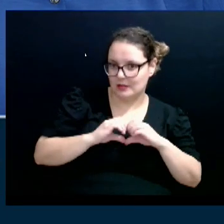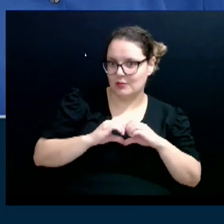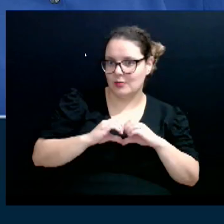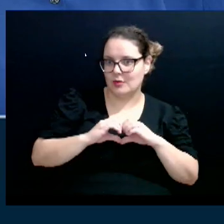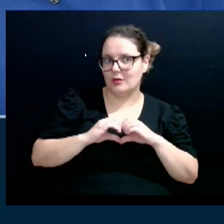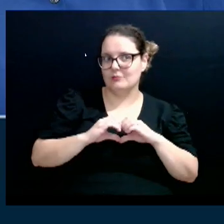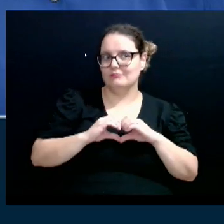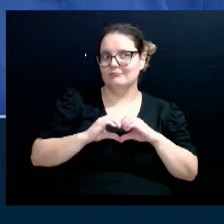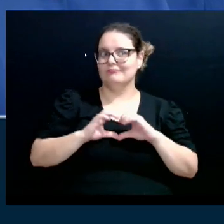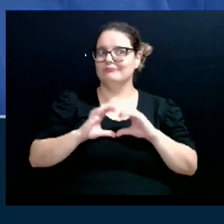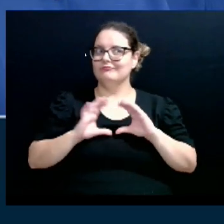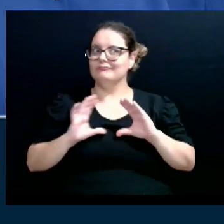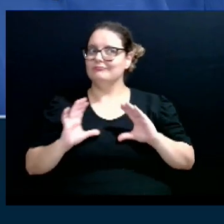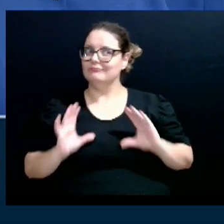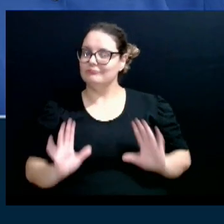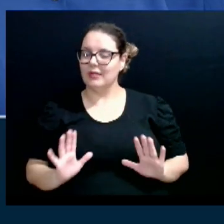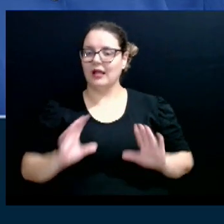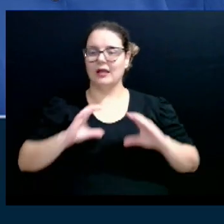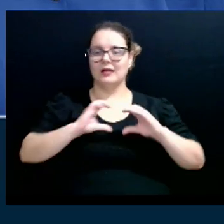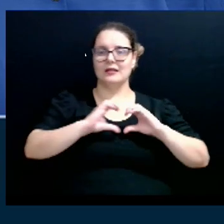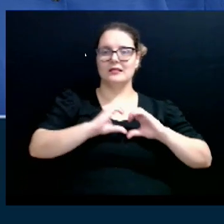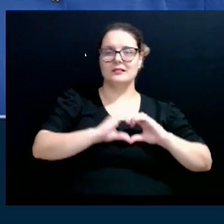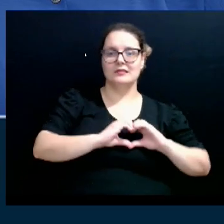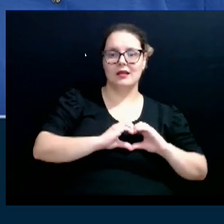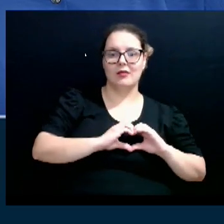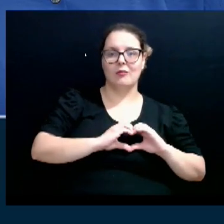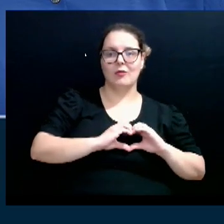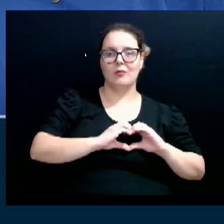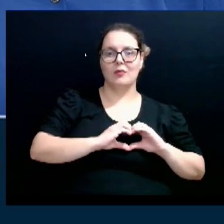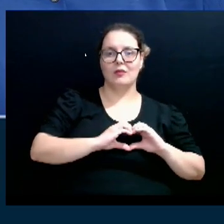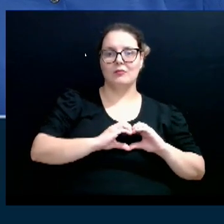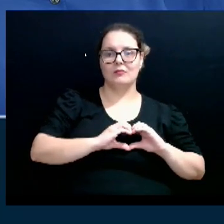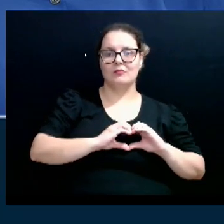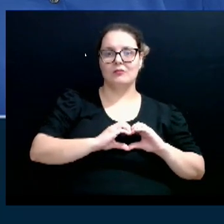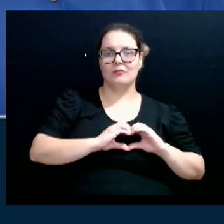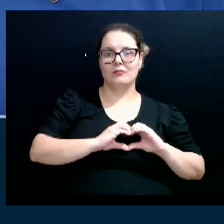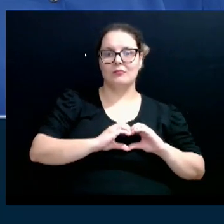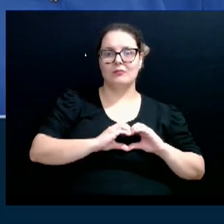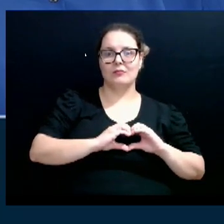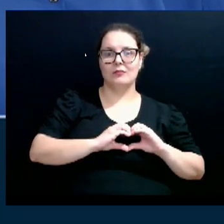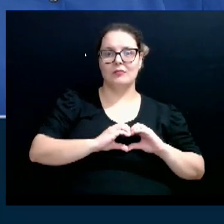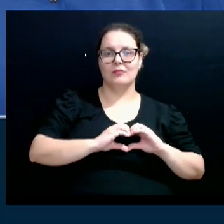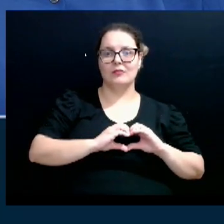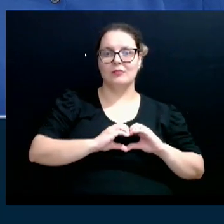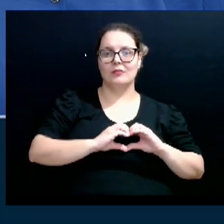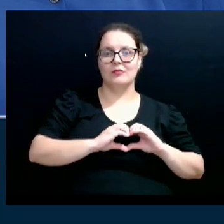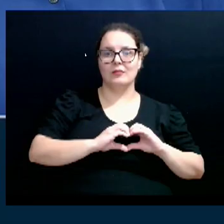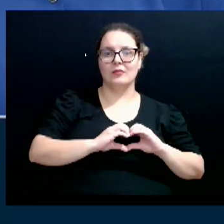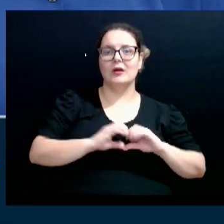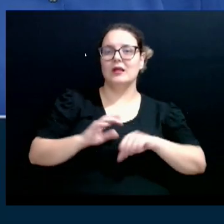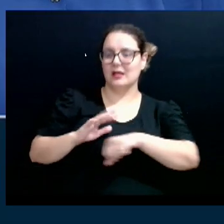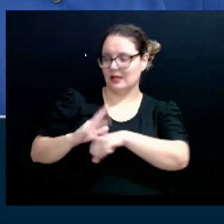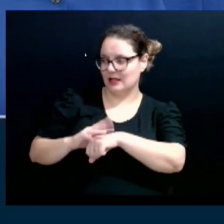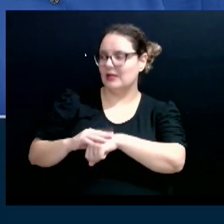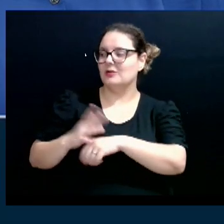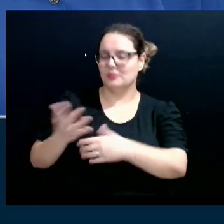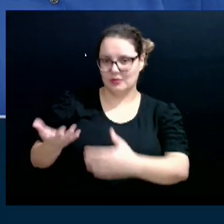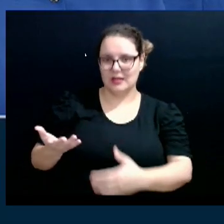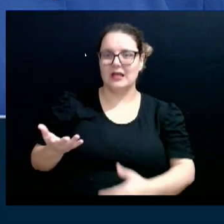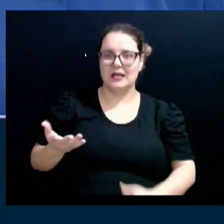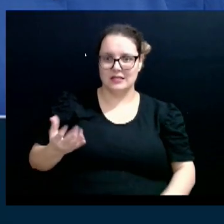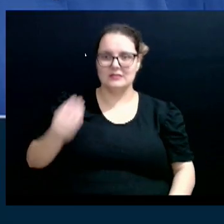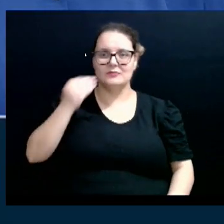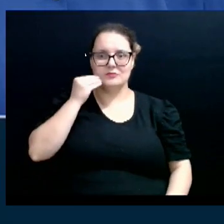amor que acho que eu posso dizer, é um Mais um amor que controle, né? que adoece, né? É uma tentativa de salvar o